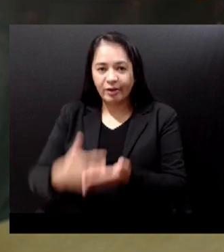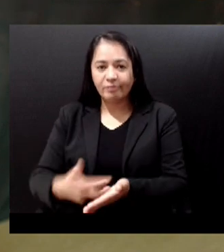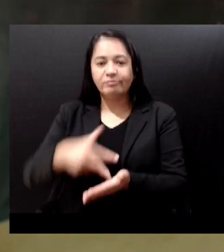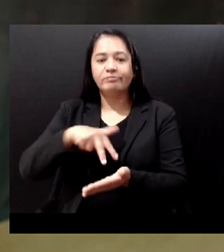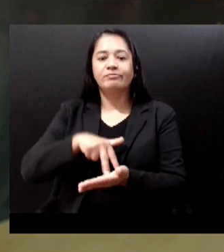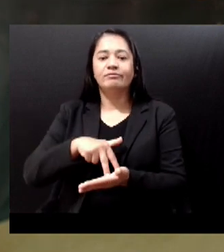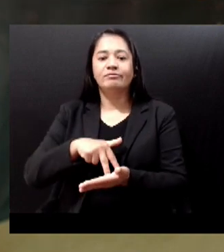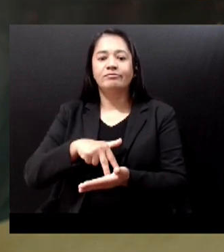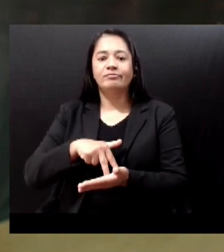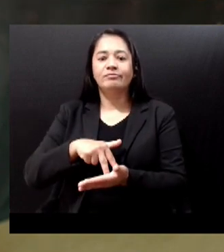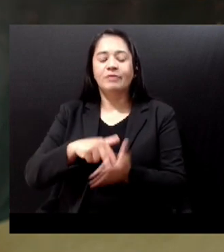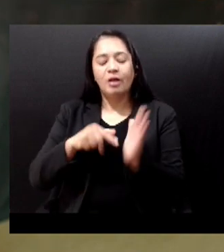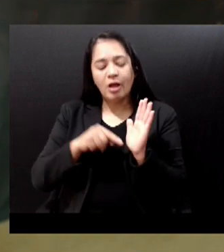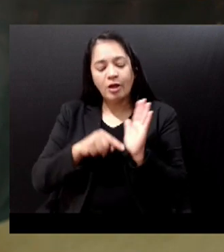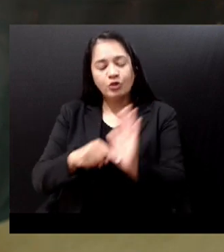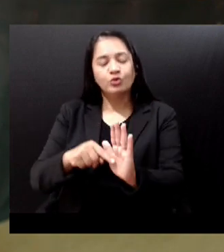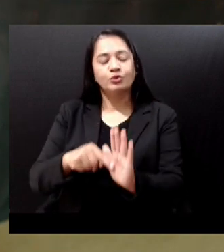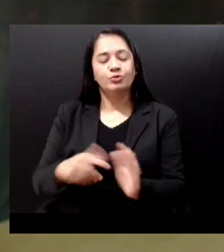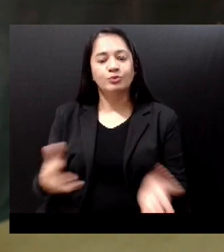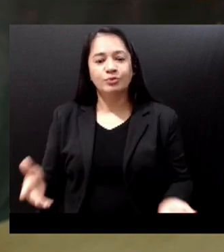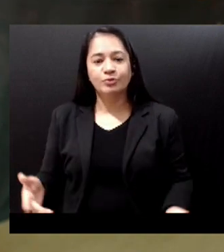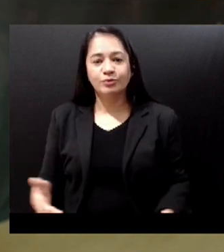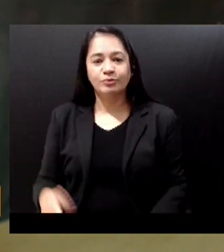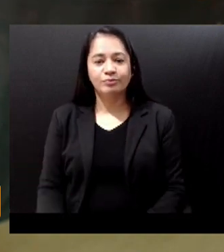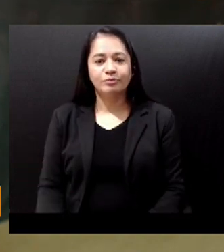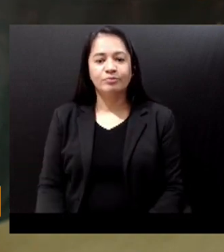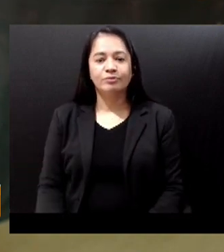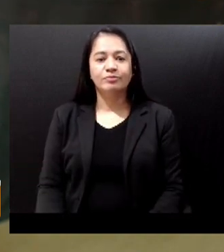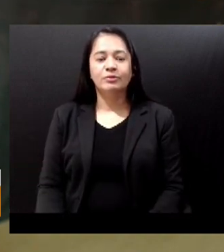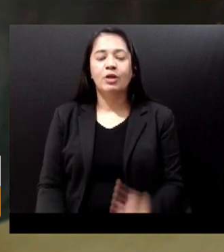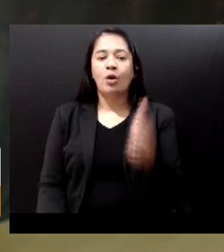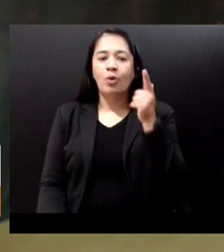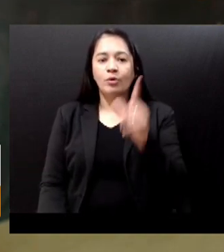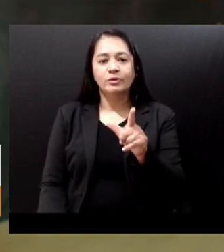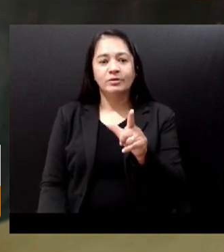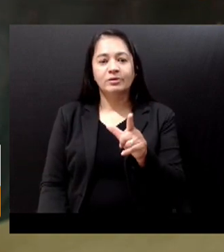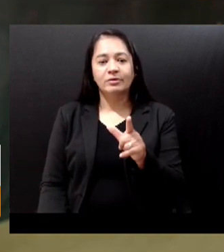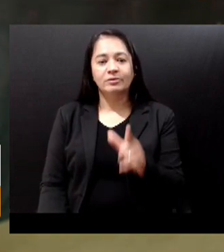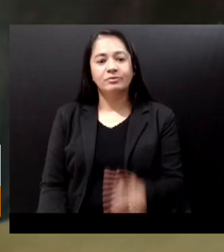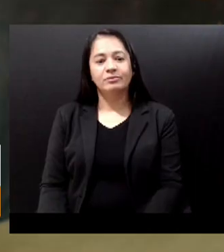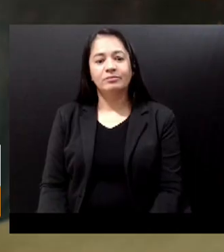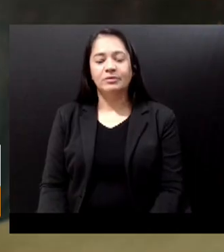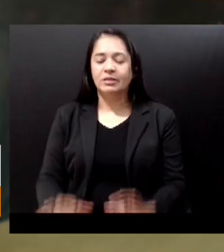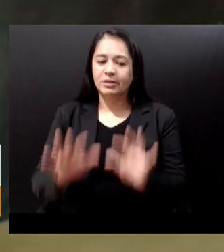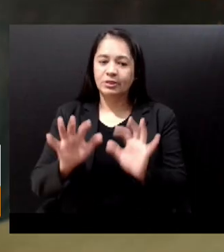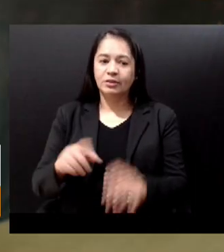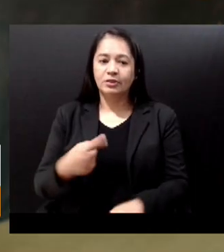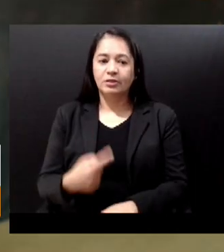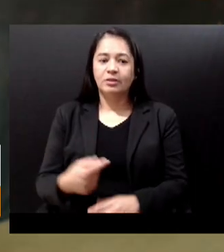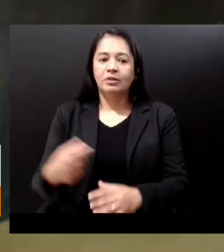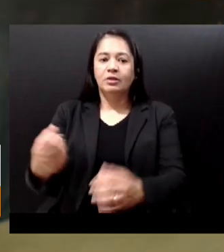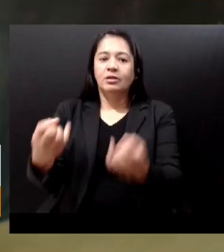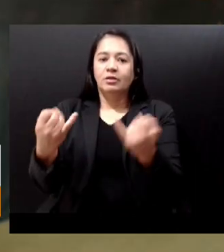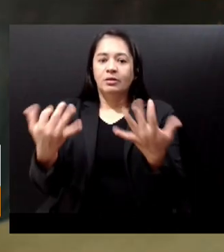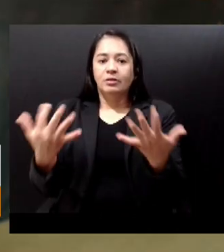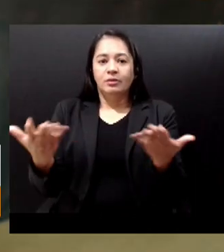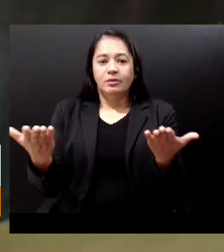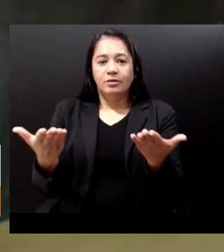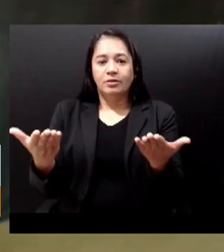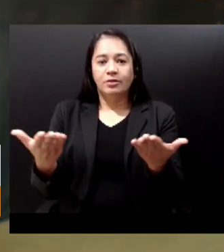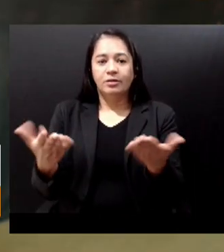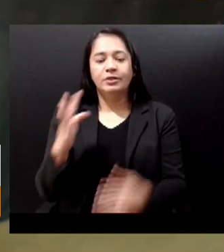ajuda, né? E conseguiu. Então, eu acho que é isso que a gente traz de legal para